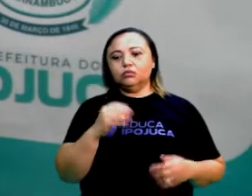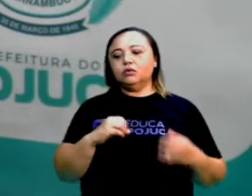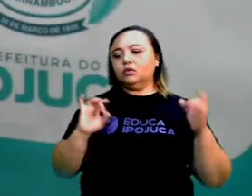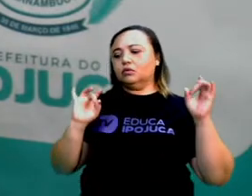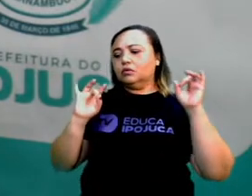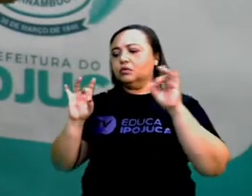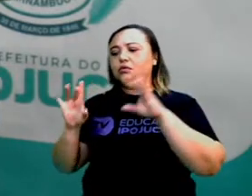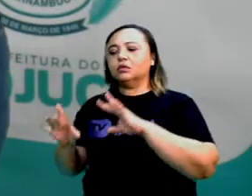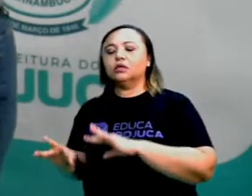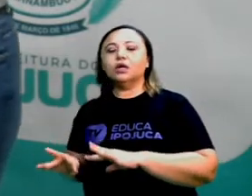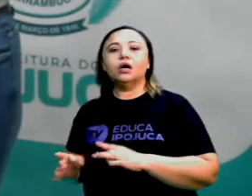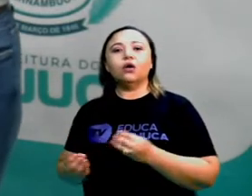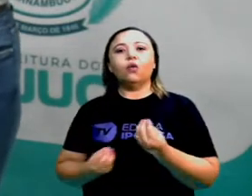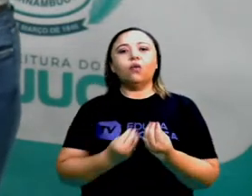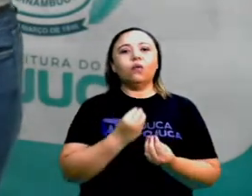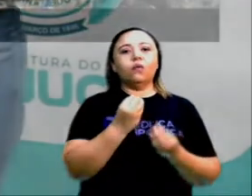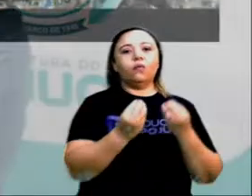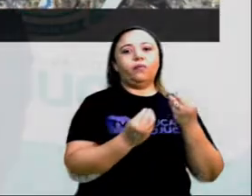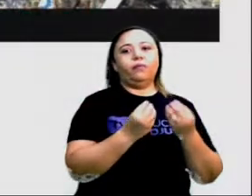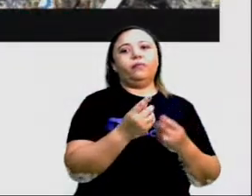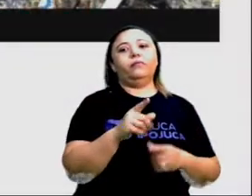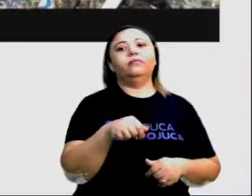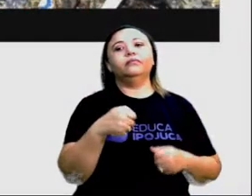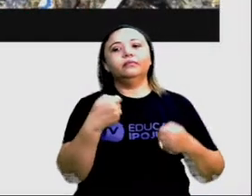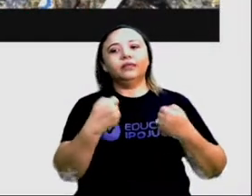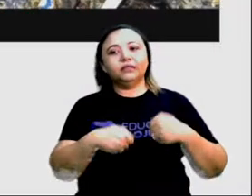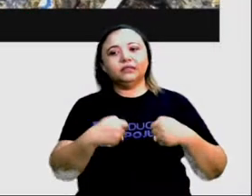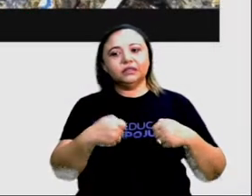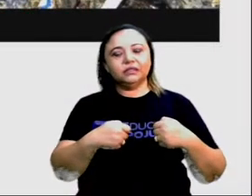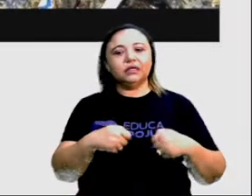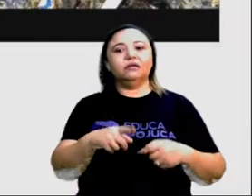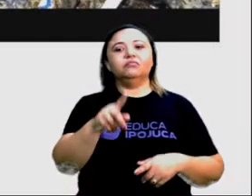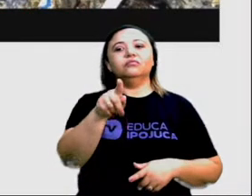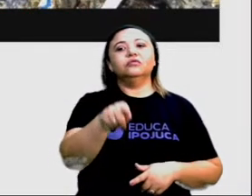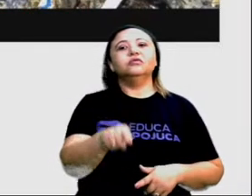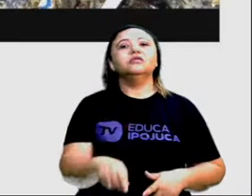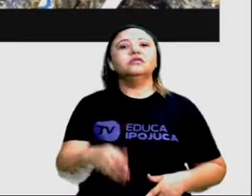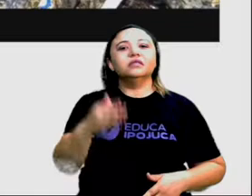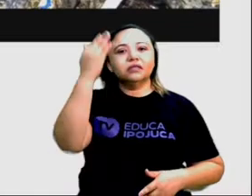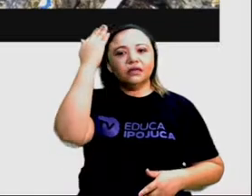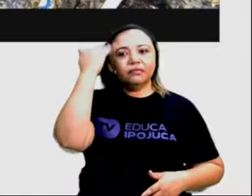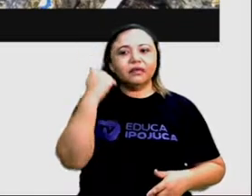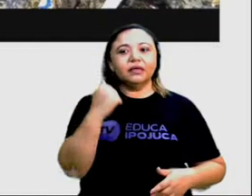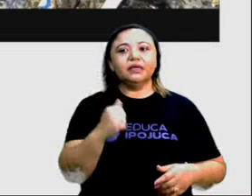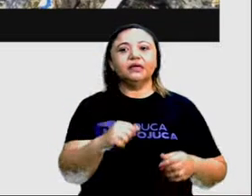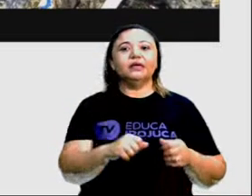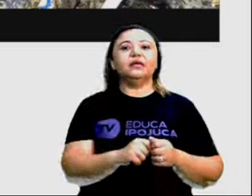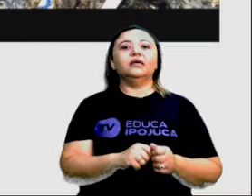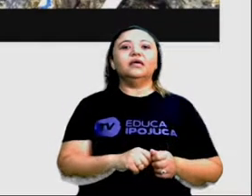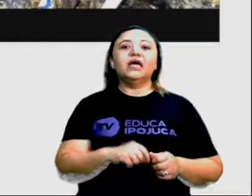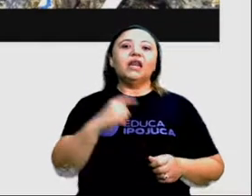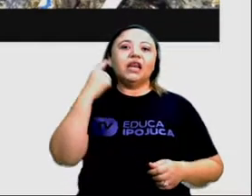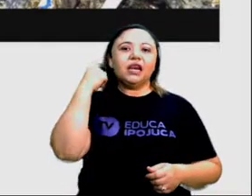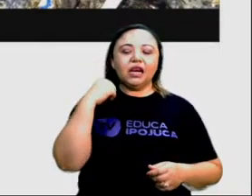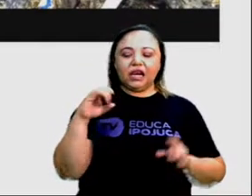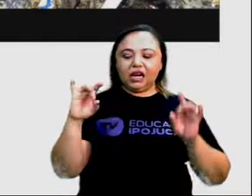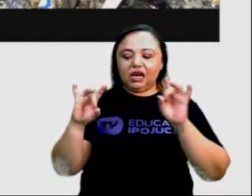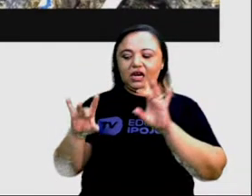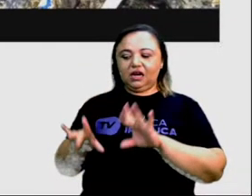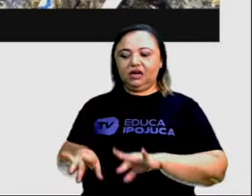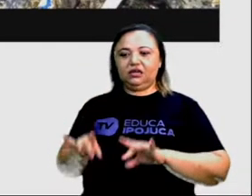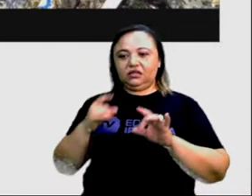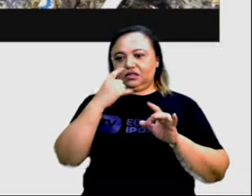descartar? Aqui a gente vê, ó, que produzir menos lixo, conhecer a origem e também